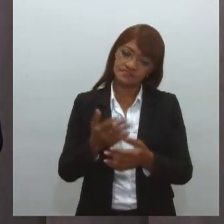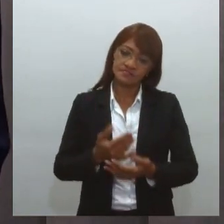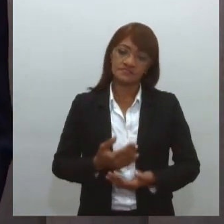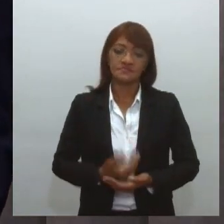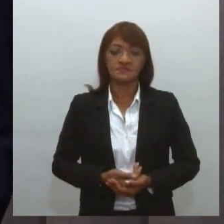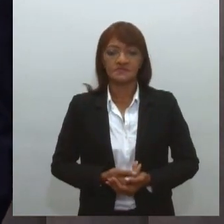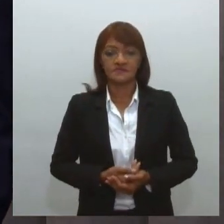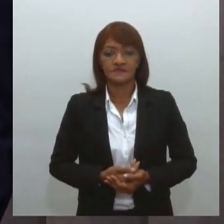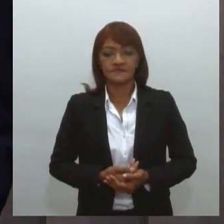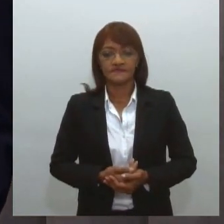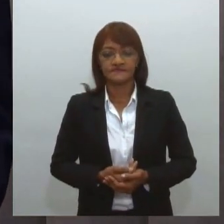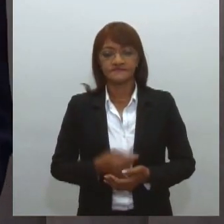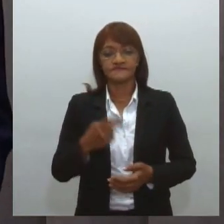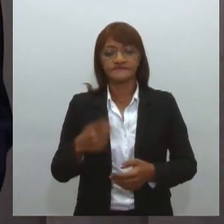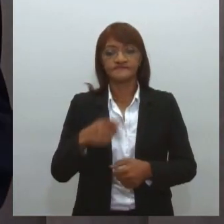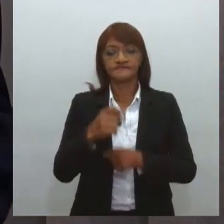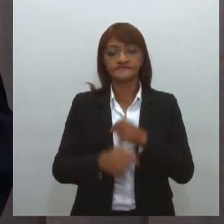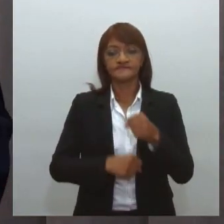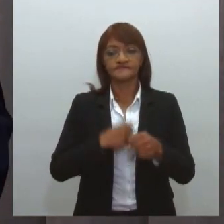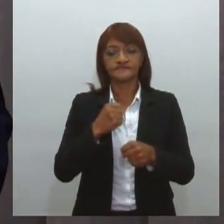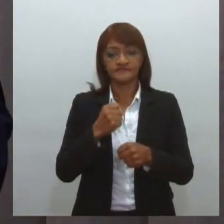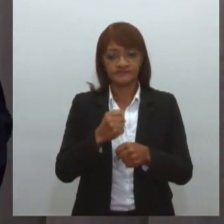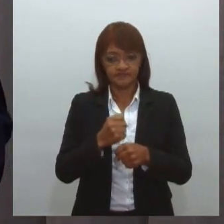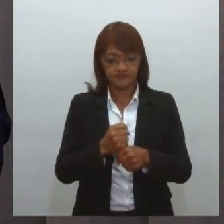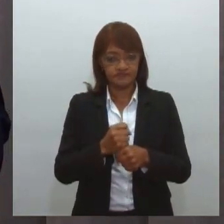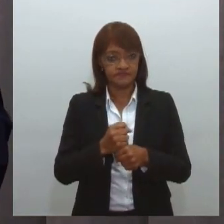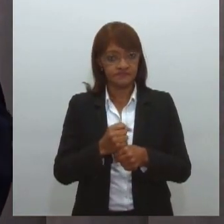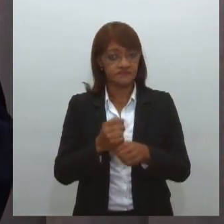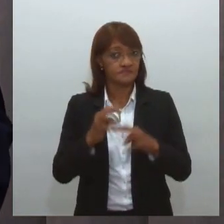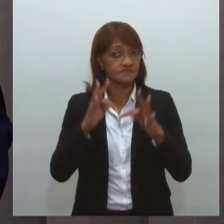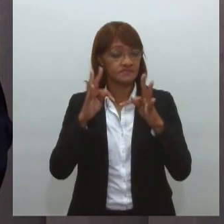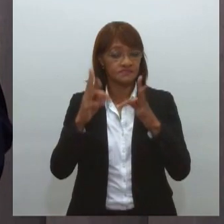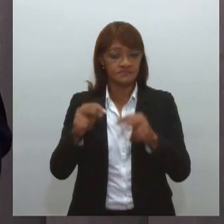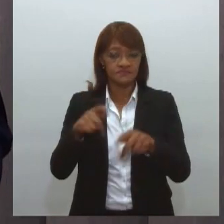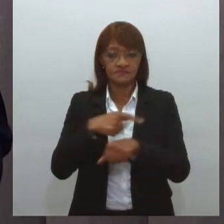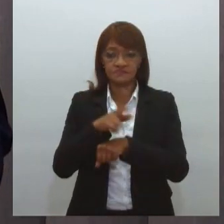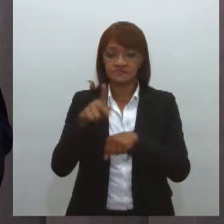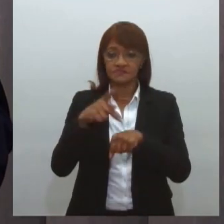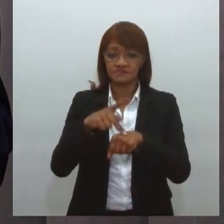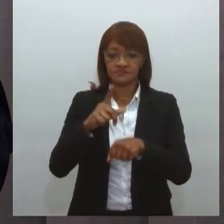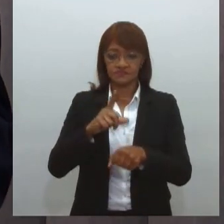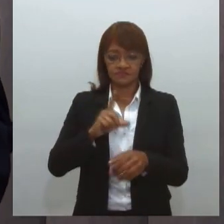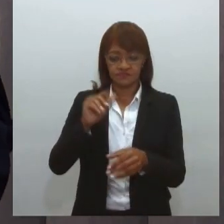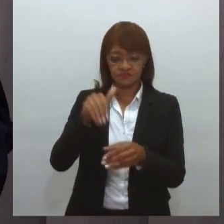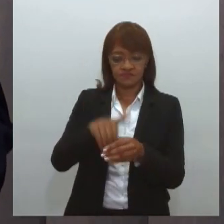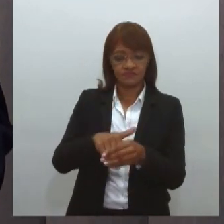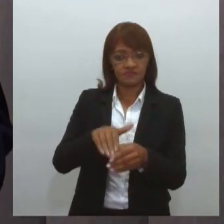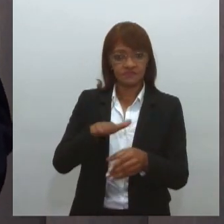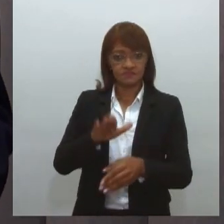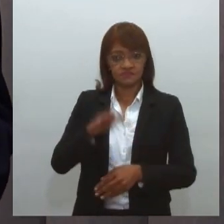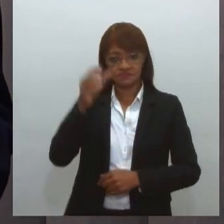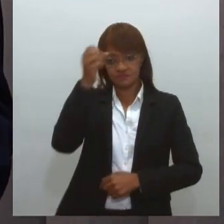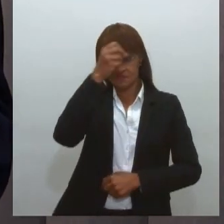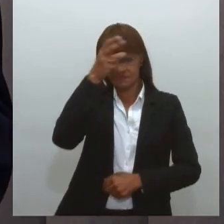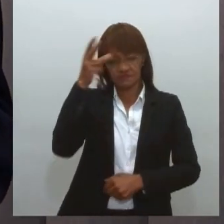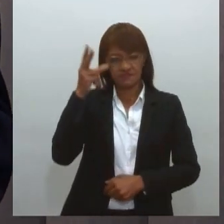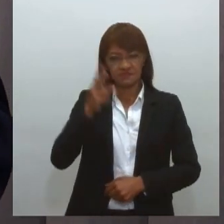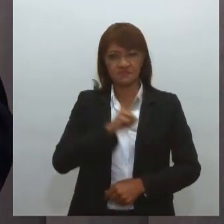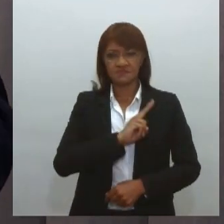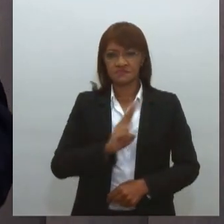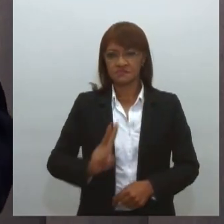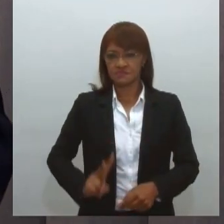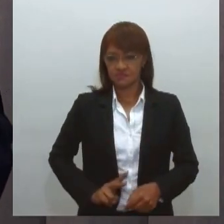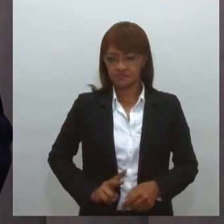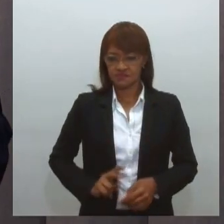Este ano, os municípios de todo o país terão eleições para prefeito e vereadores. E tanto